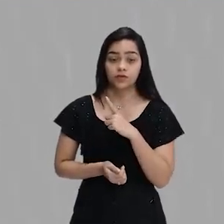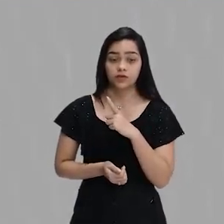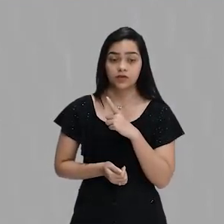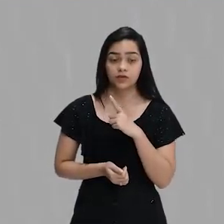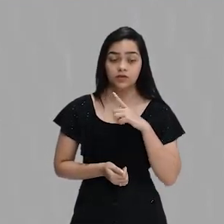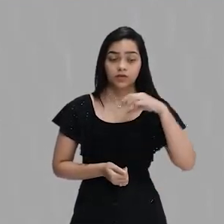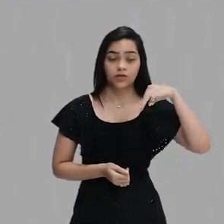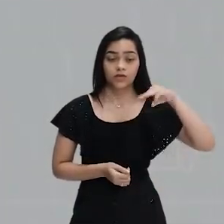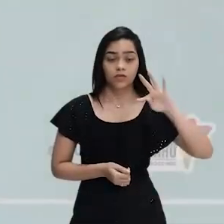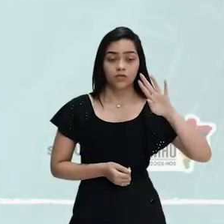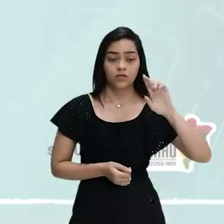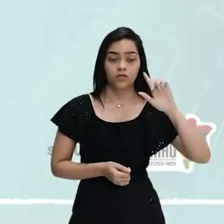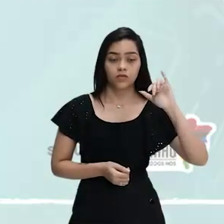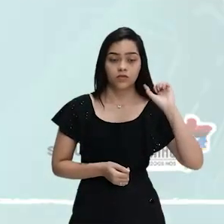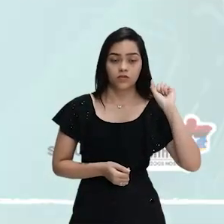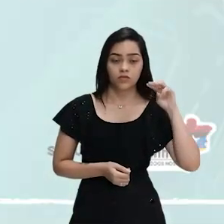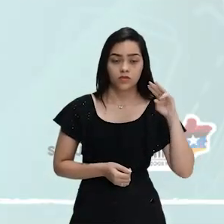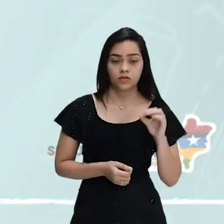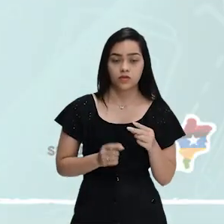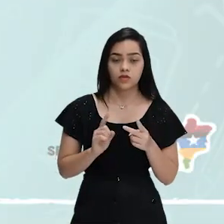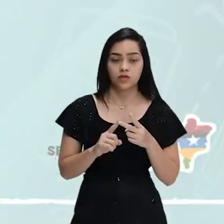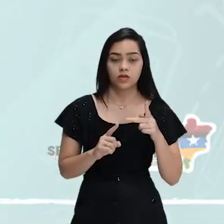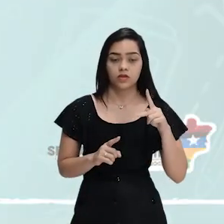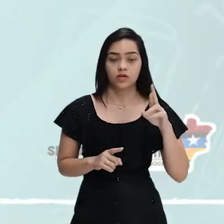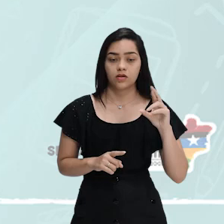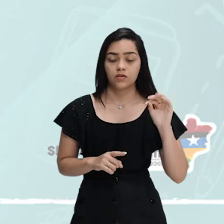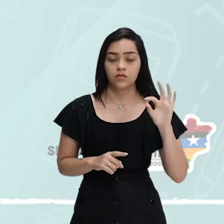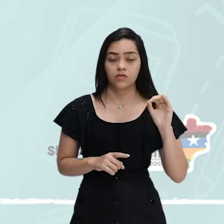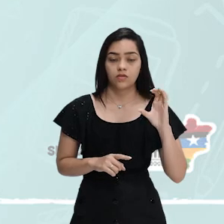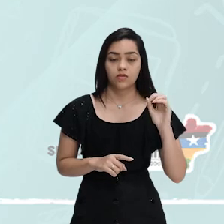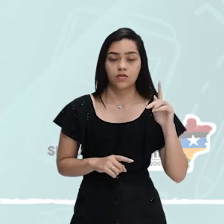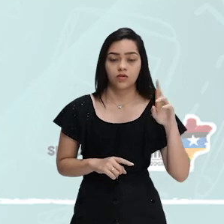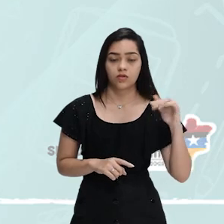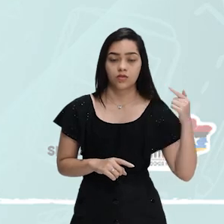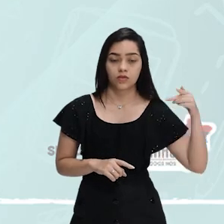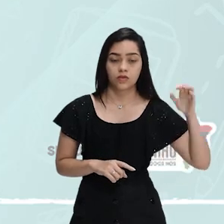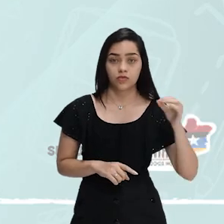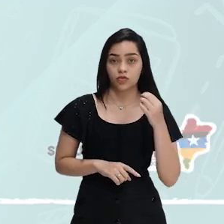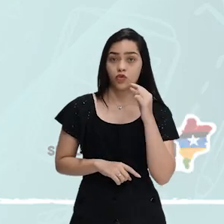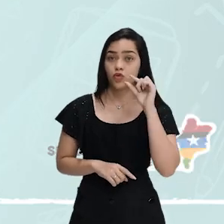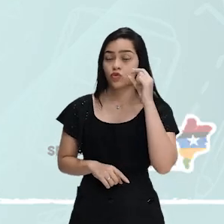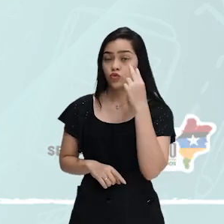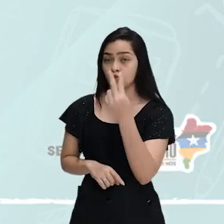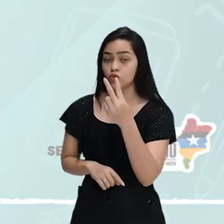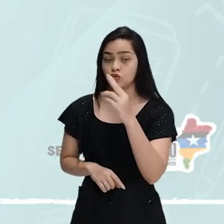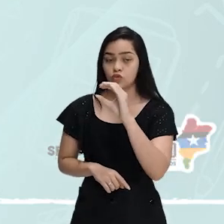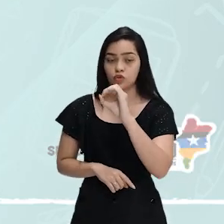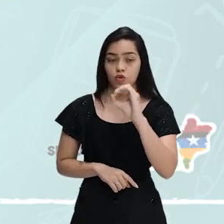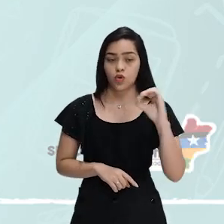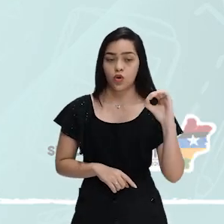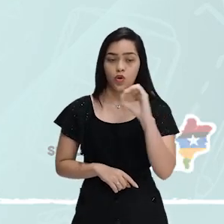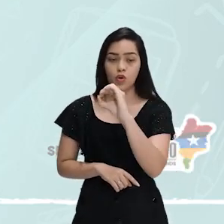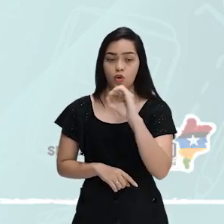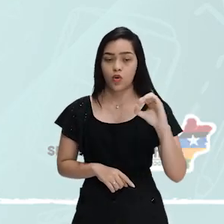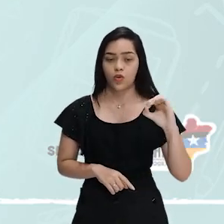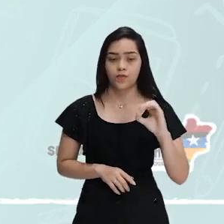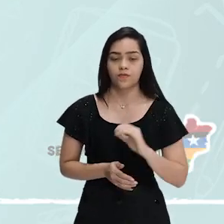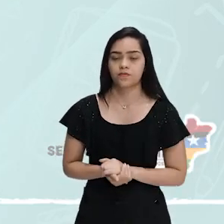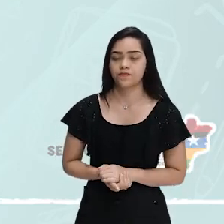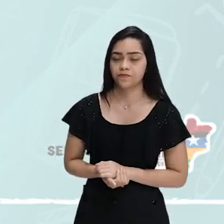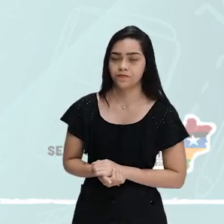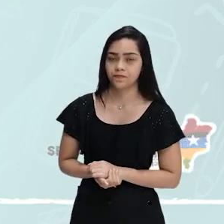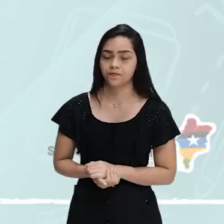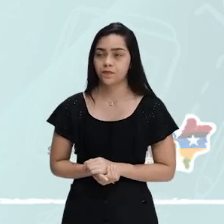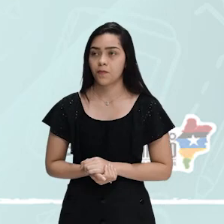o mutualismo e a protocooperação. Tá? Aqui é com dois Os, aqui, ó. Protocooperação, ok,